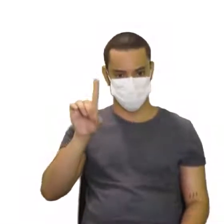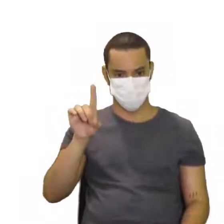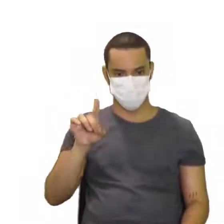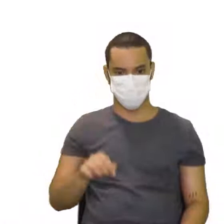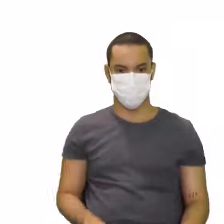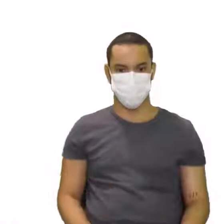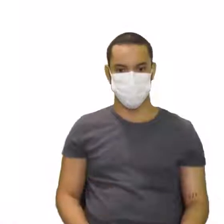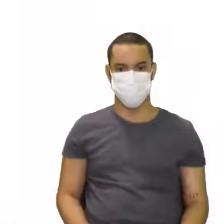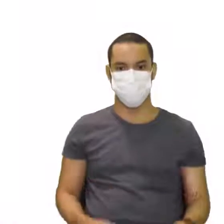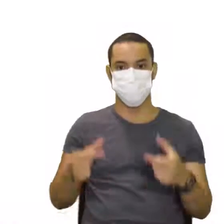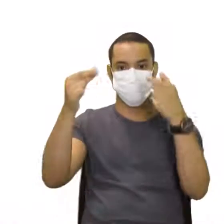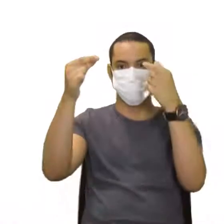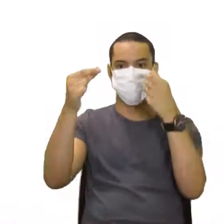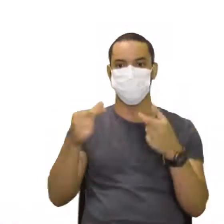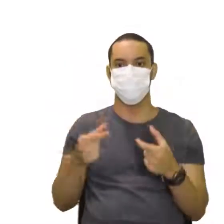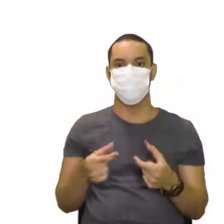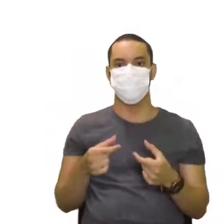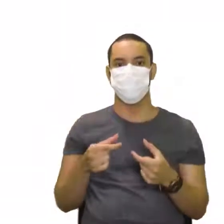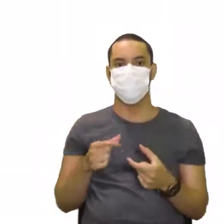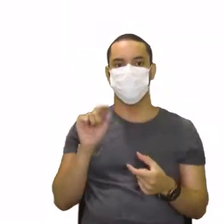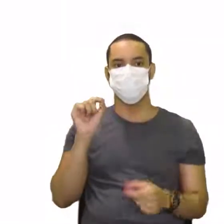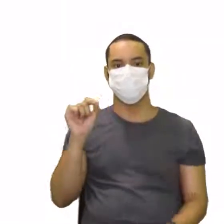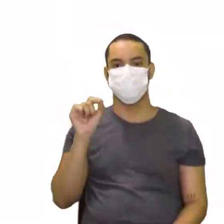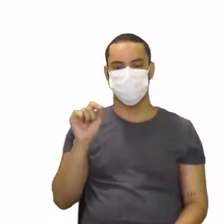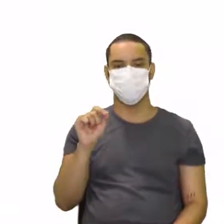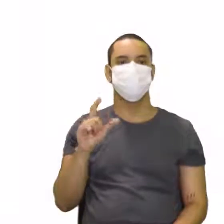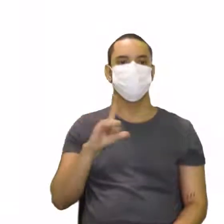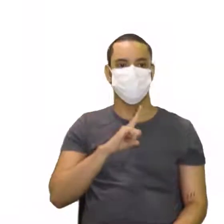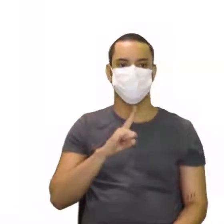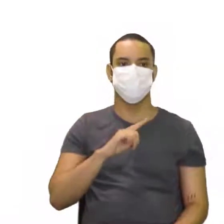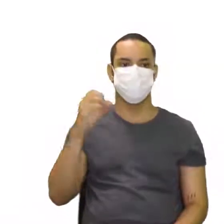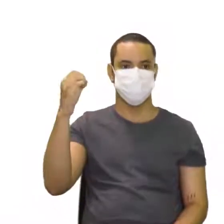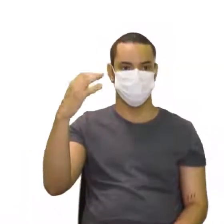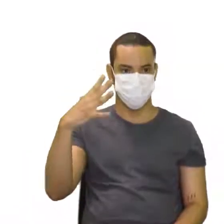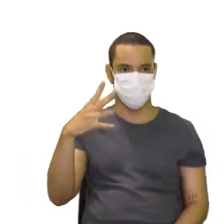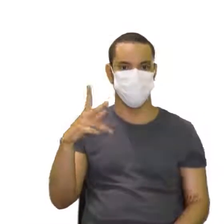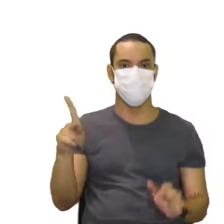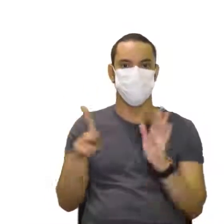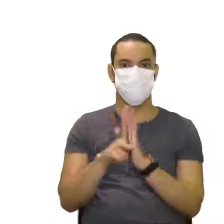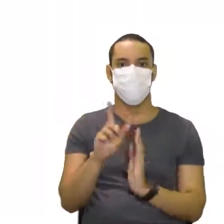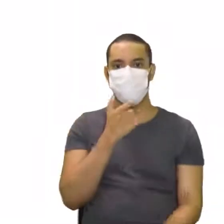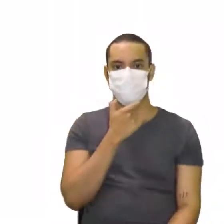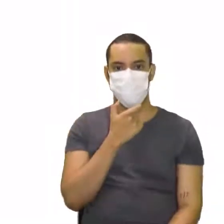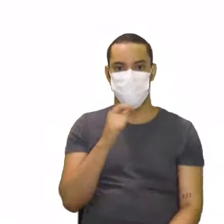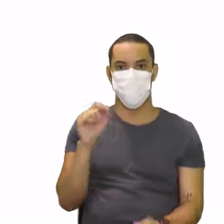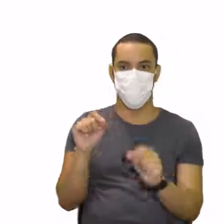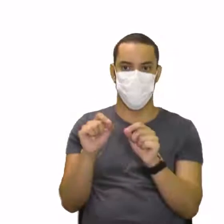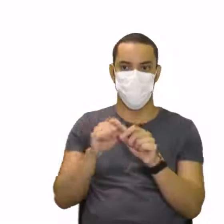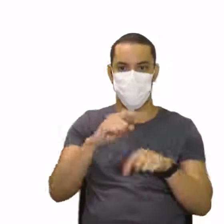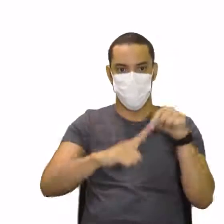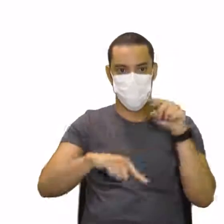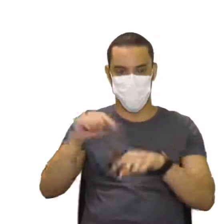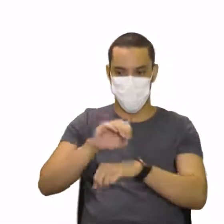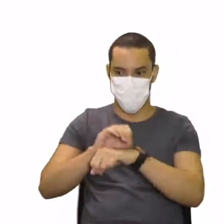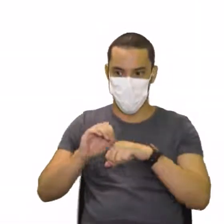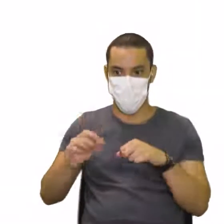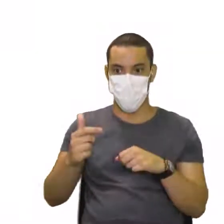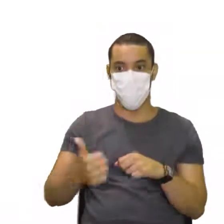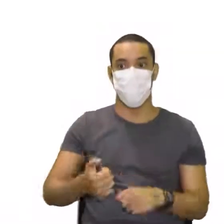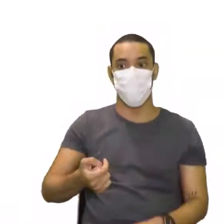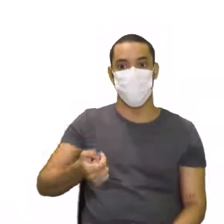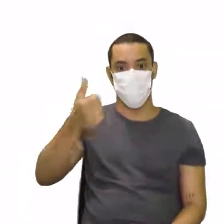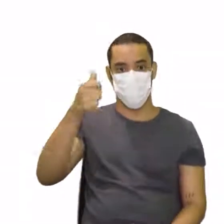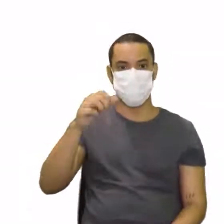ó, é um LED, é um diodo emissor de luz, é uma sigla do inglês, ok? É feito de material semicondutor,